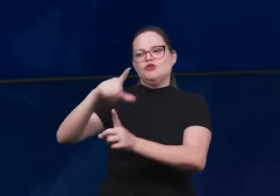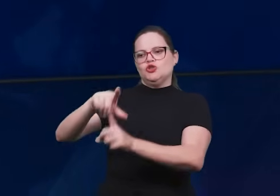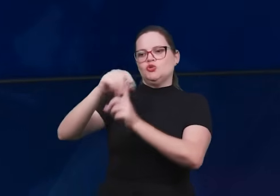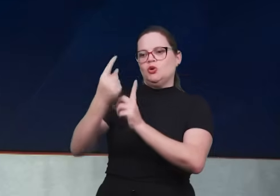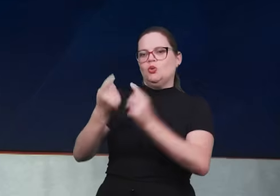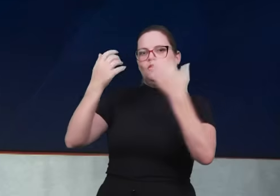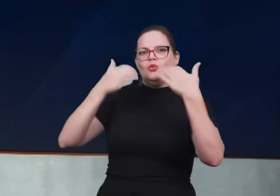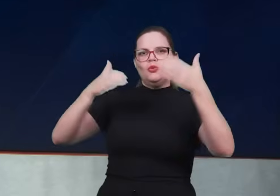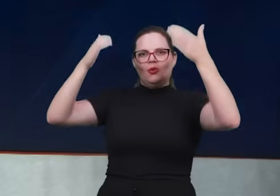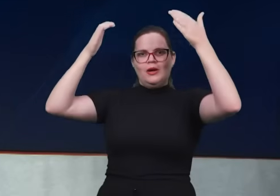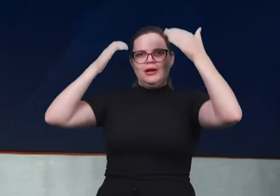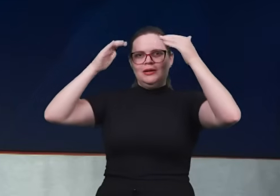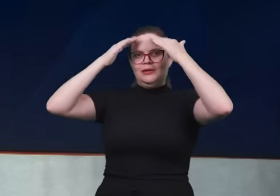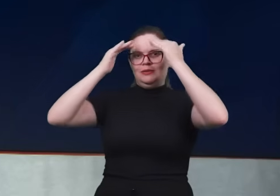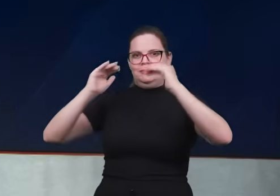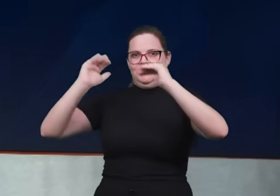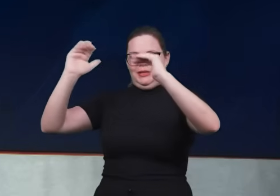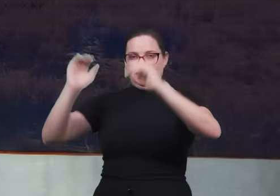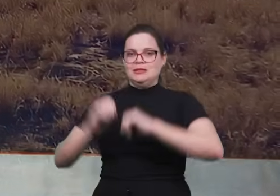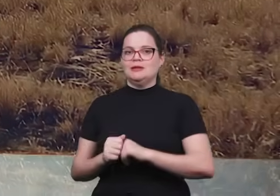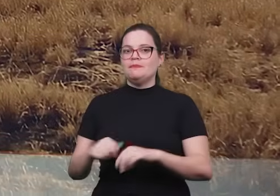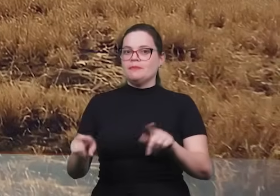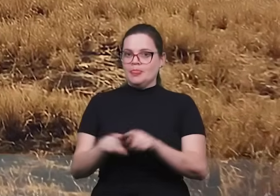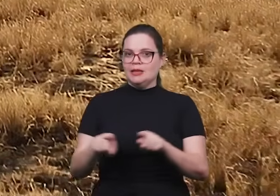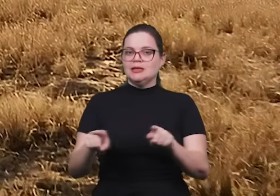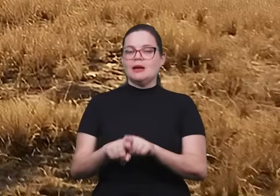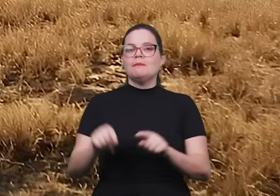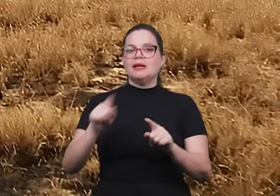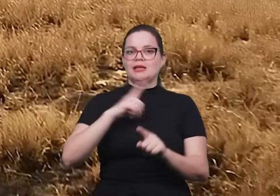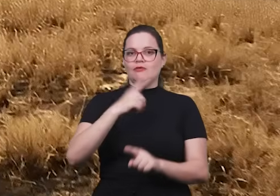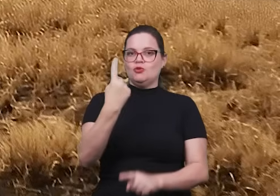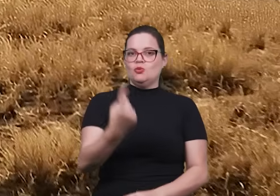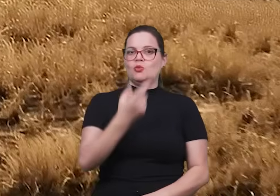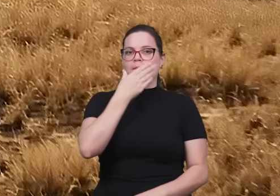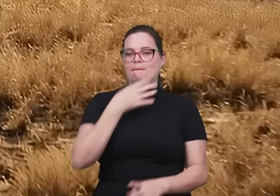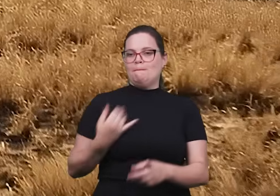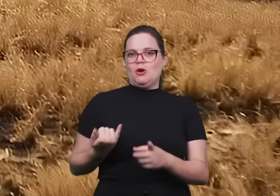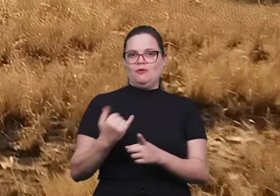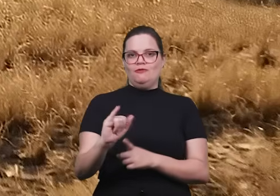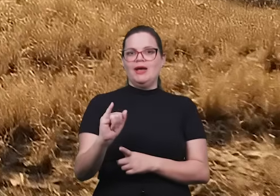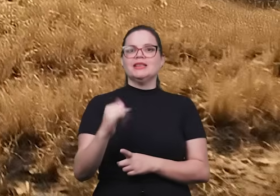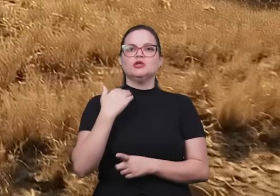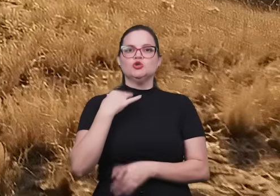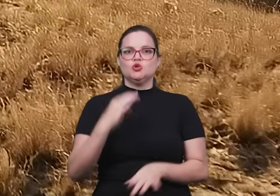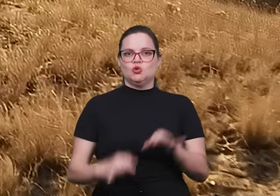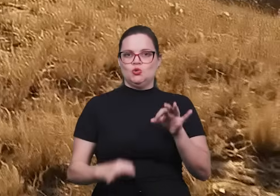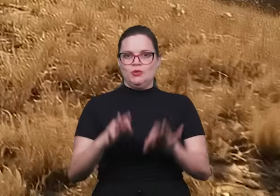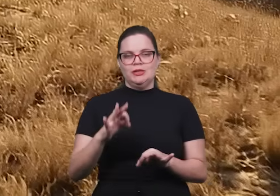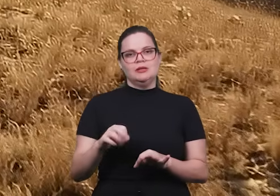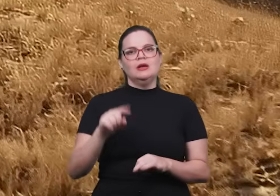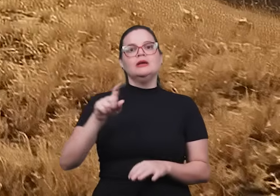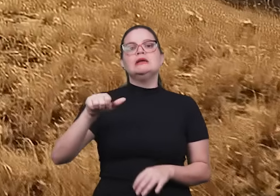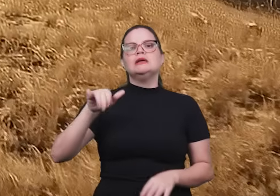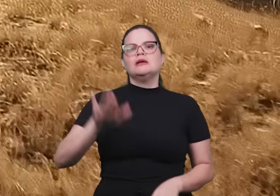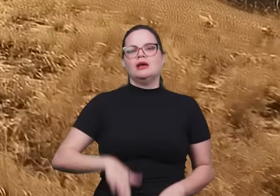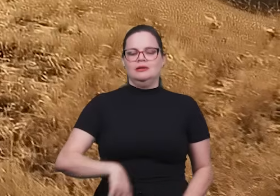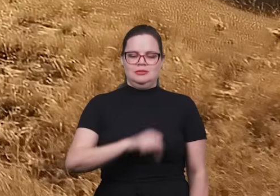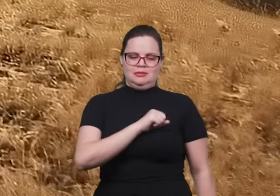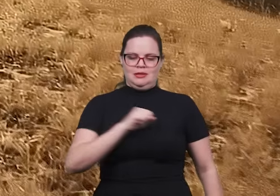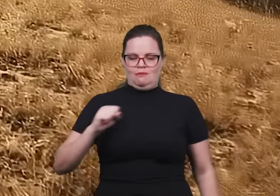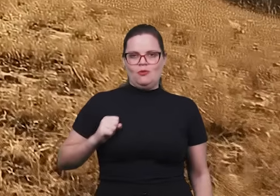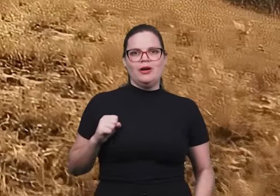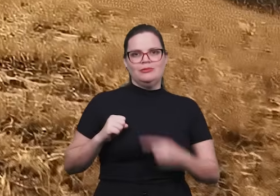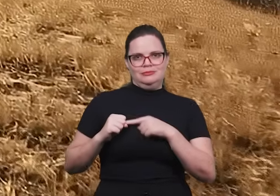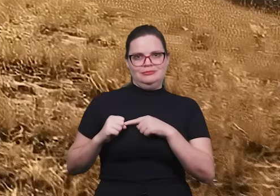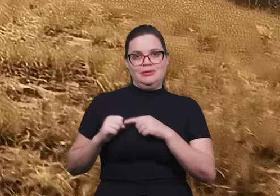Deus. Esse juiz foi o profeta Samuel, o último dos 12 juízes, e em seguida o